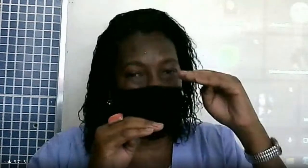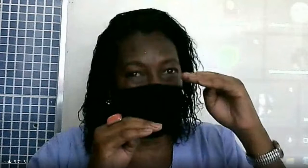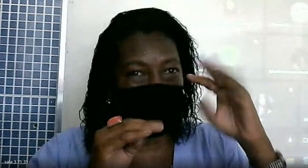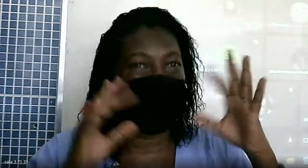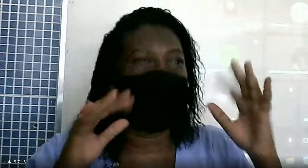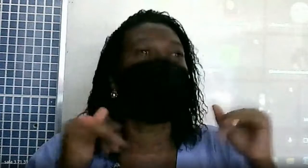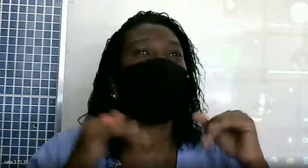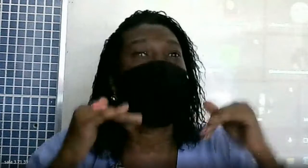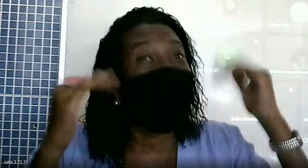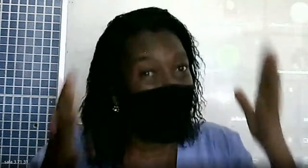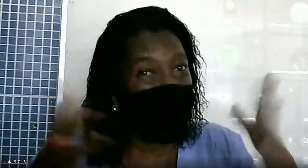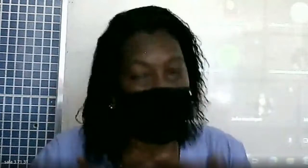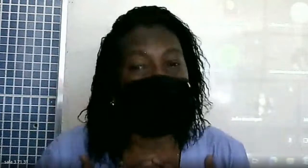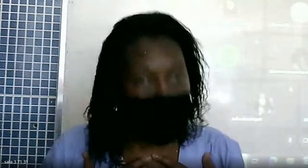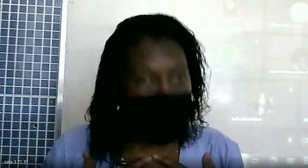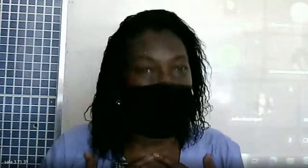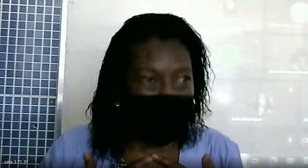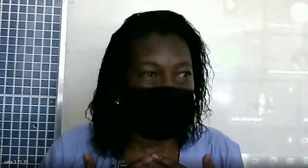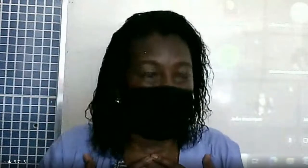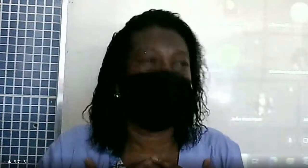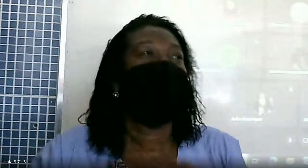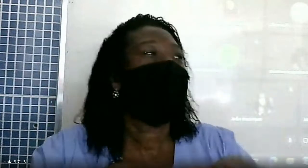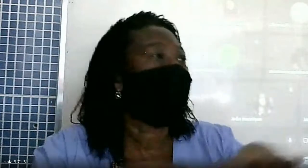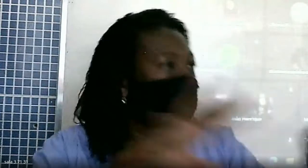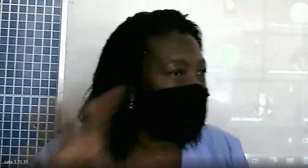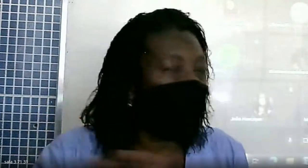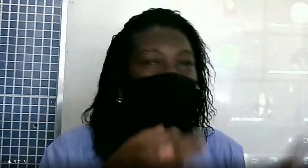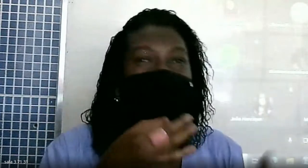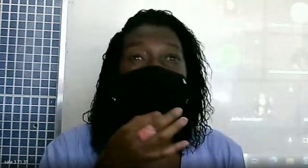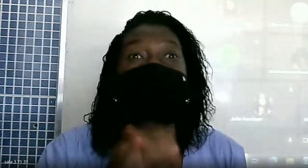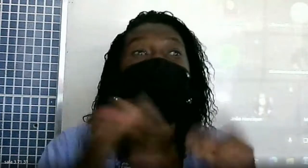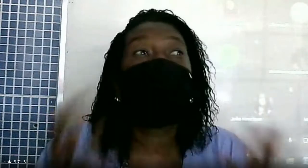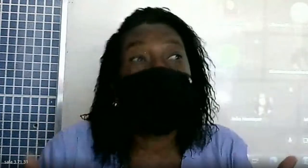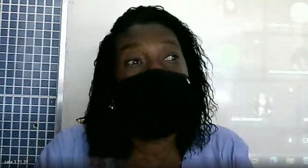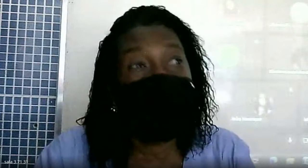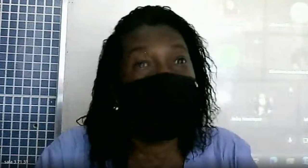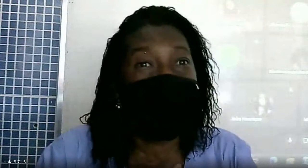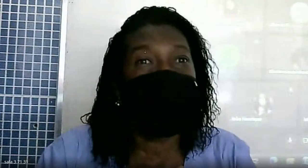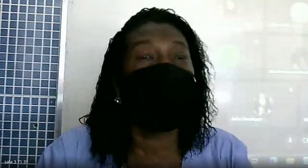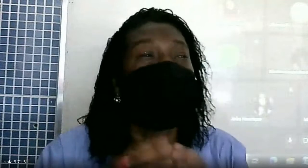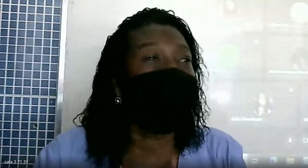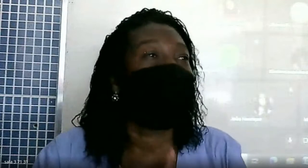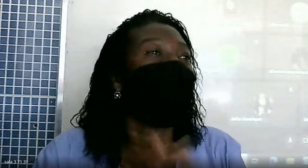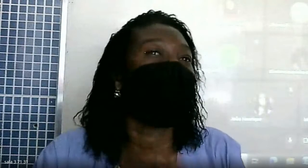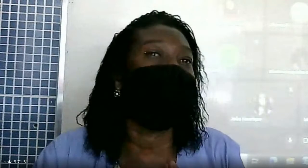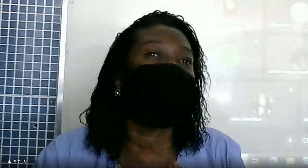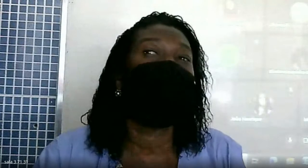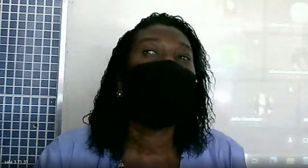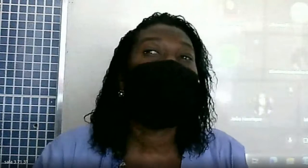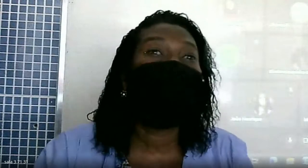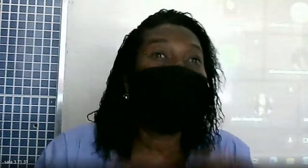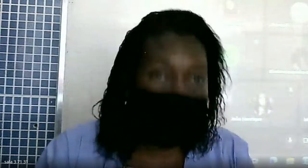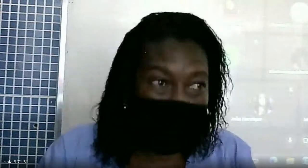mais alto, ou seja, melhor, na minha opinião, tá, gente? Cada um tem a sua opinião. Do que o funk, que o funk, o que